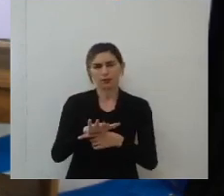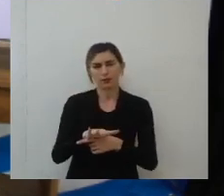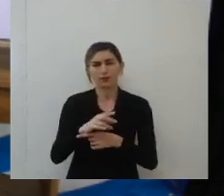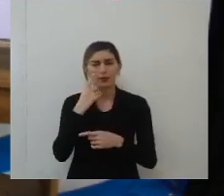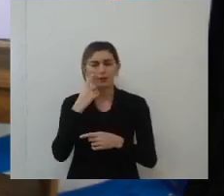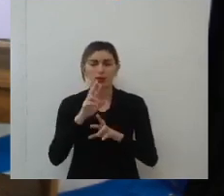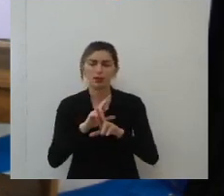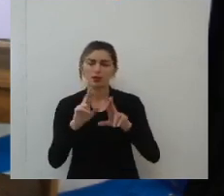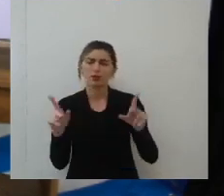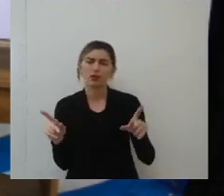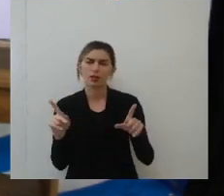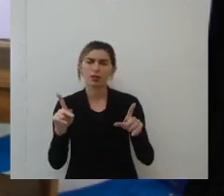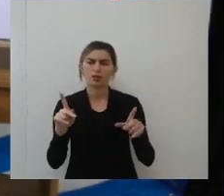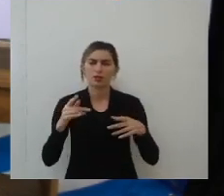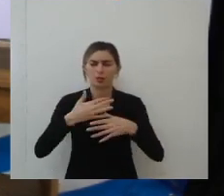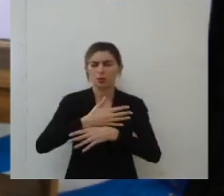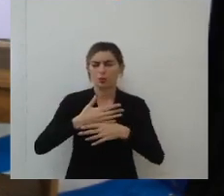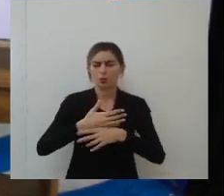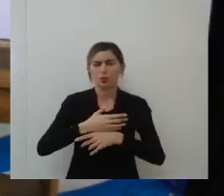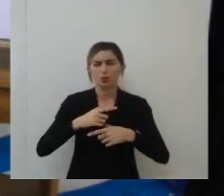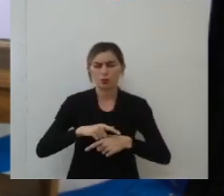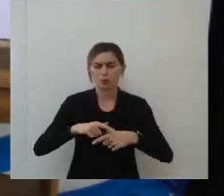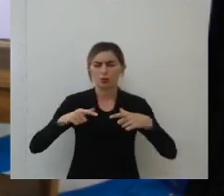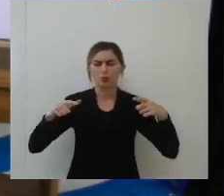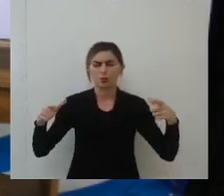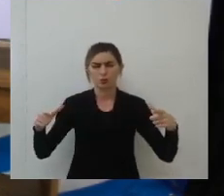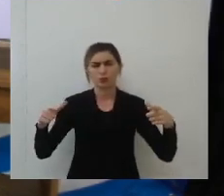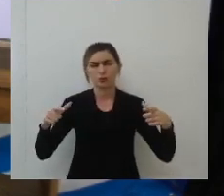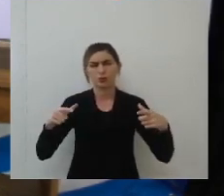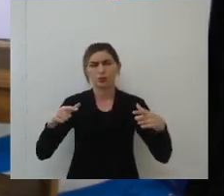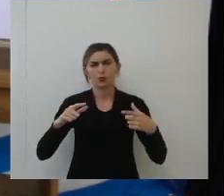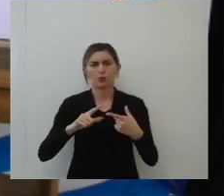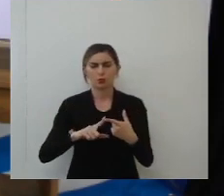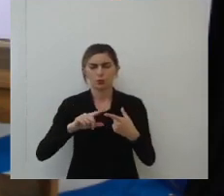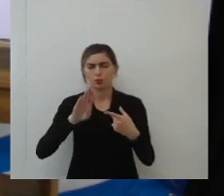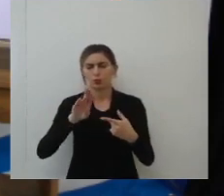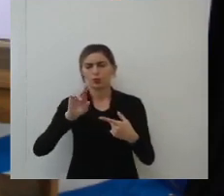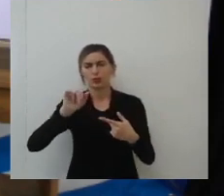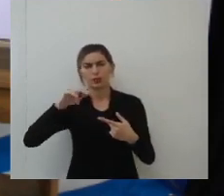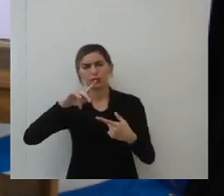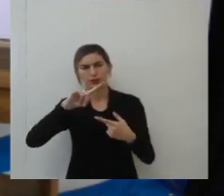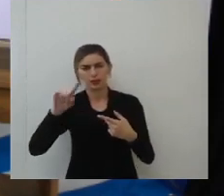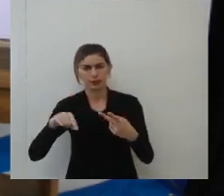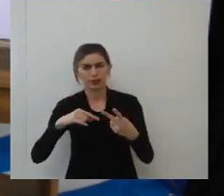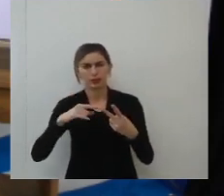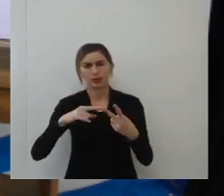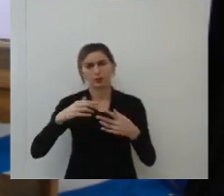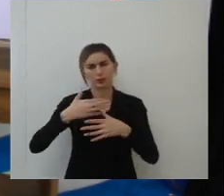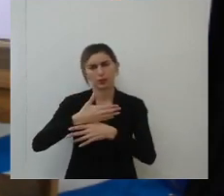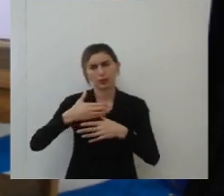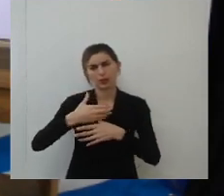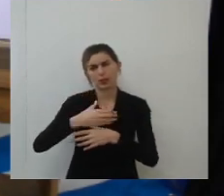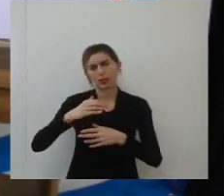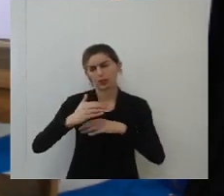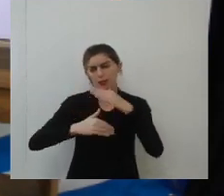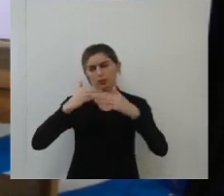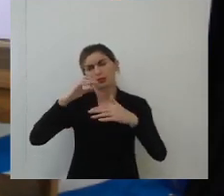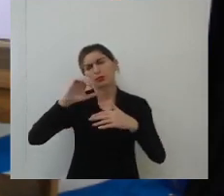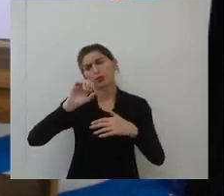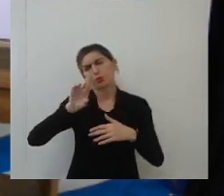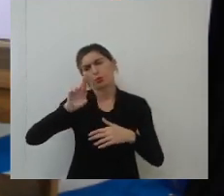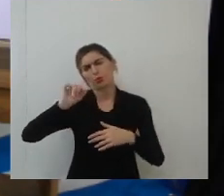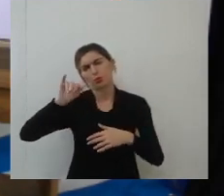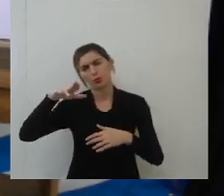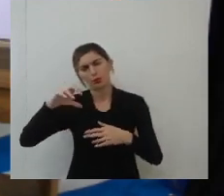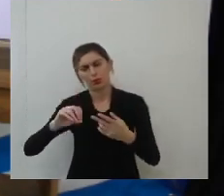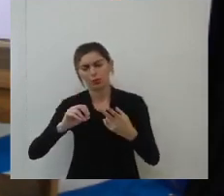entre urbanização, crescimento urbano e urbanismo? Vê só. Manda um abraço para o meu professor de